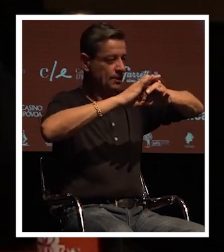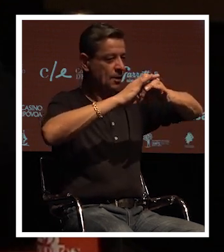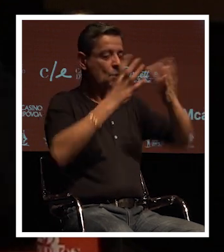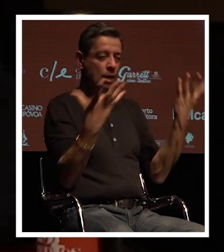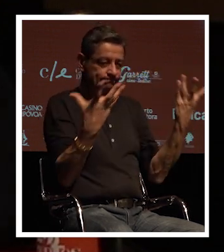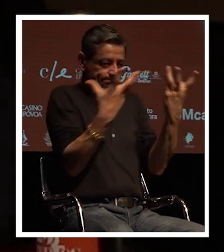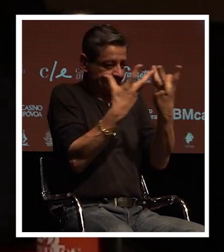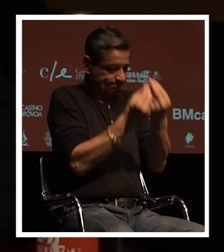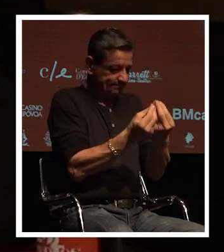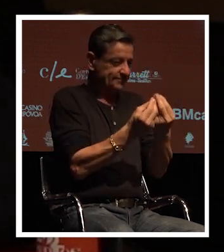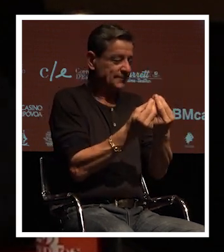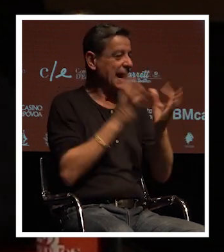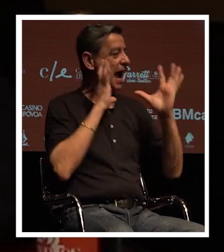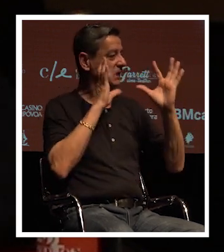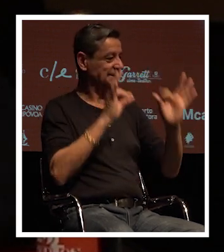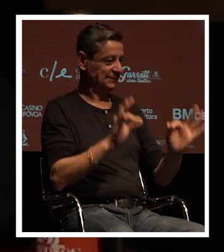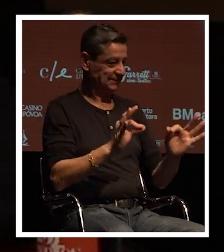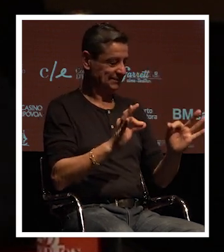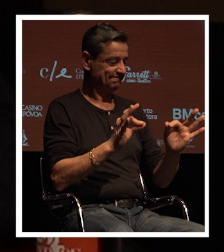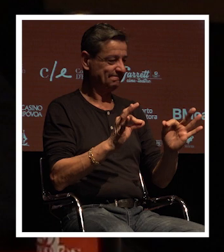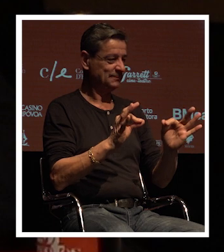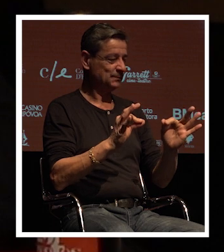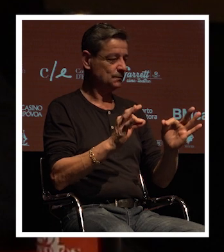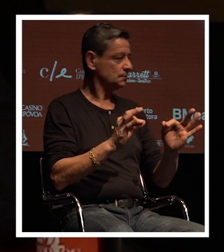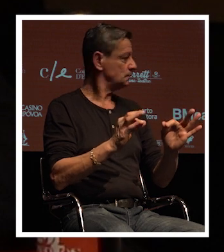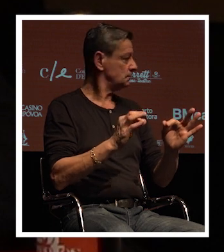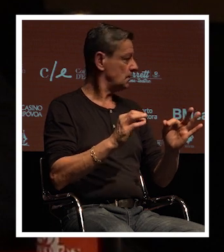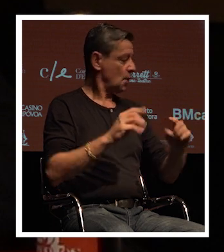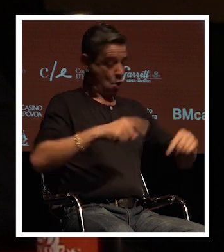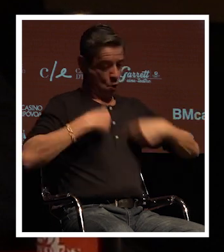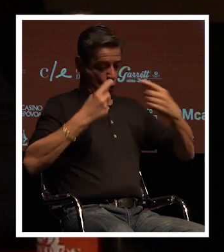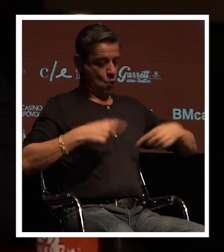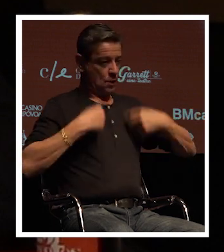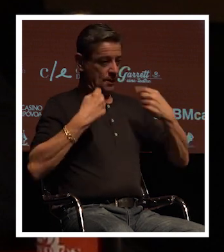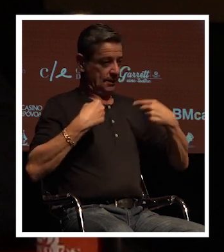acasel chamamos-lhe assim e e eu